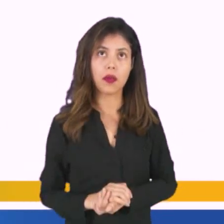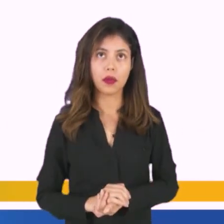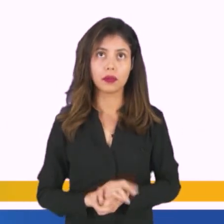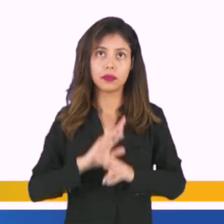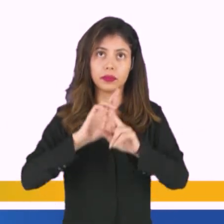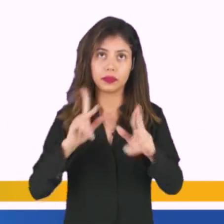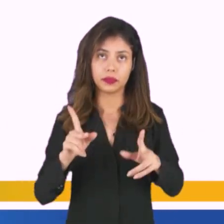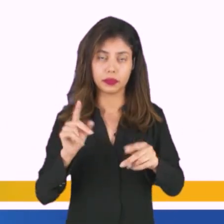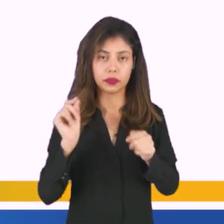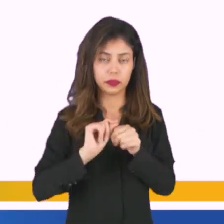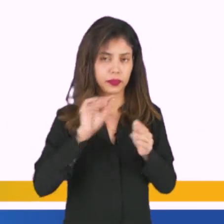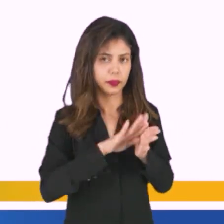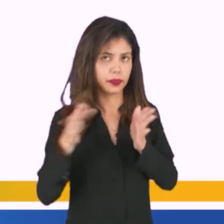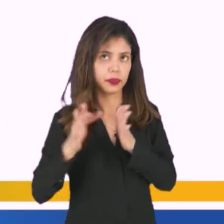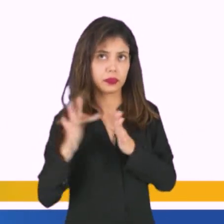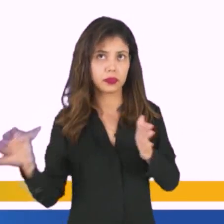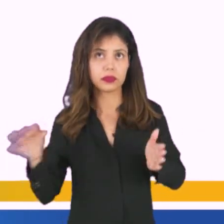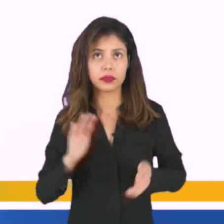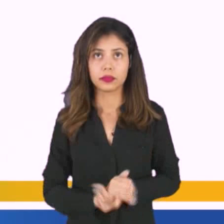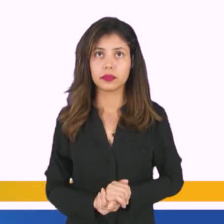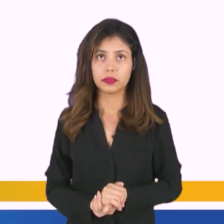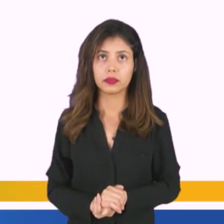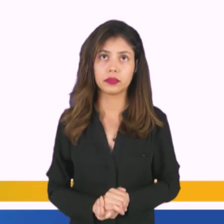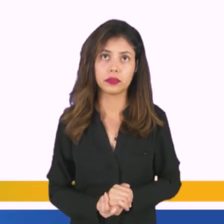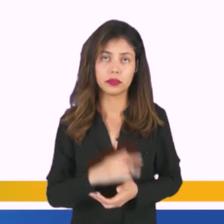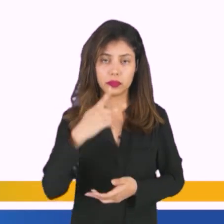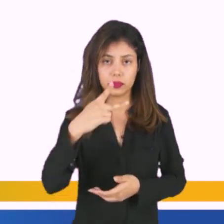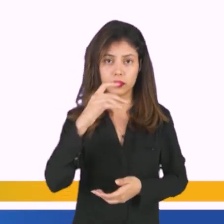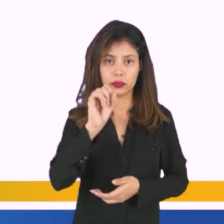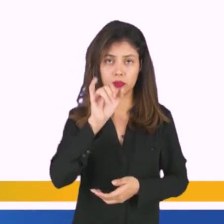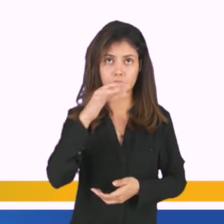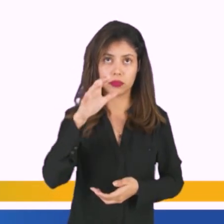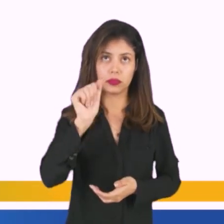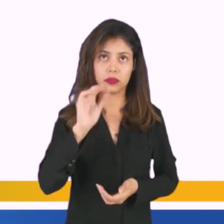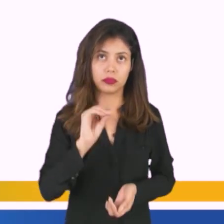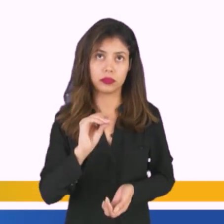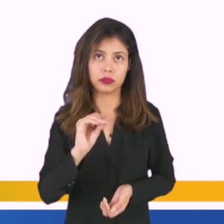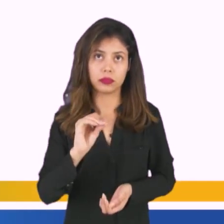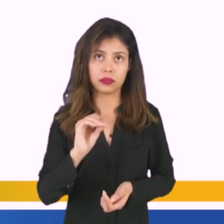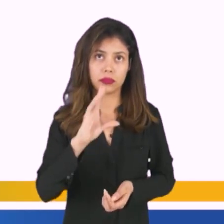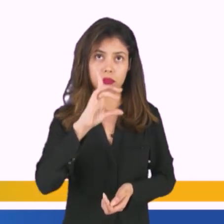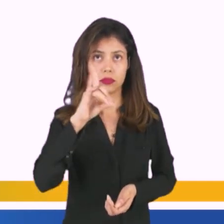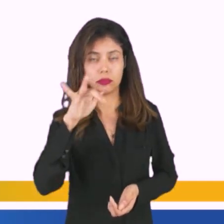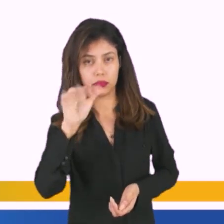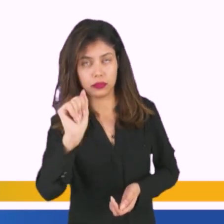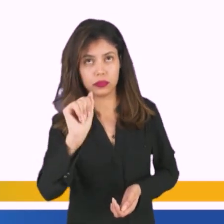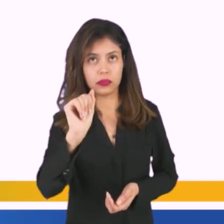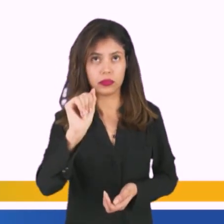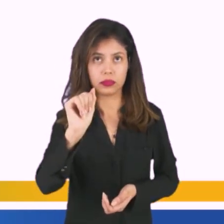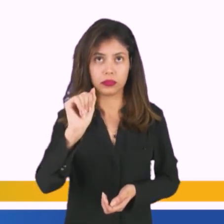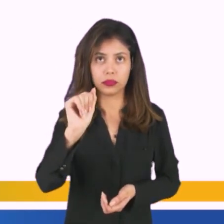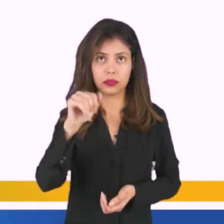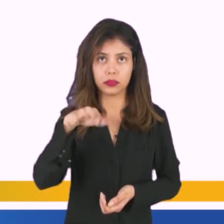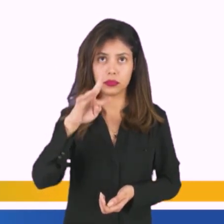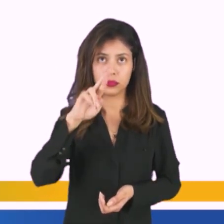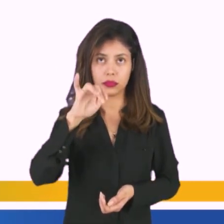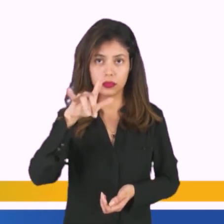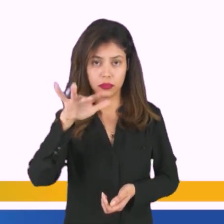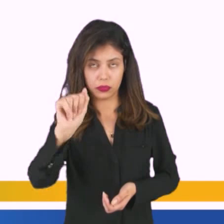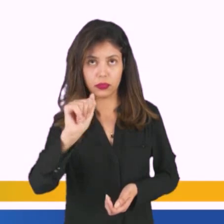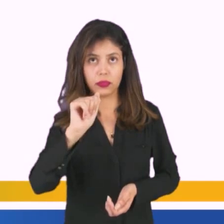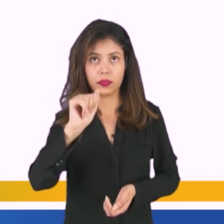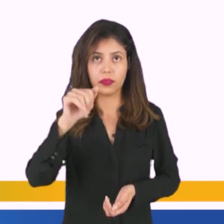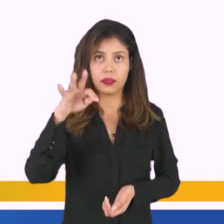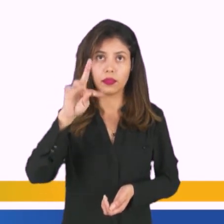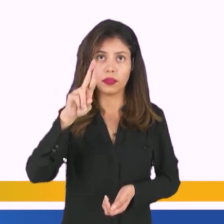da isomeria plana. Isomeria de posição, isomeria de cadeia, a metameria e a